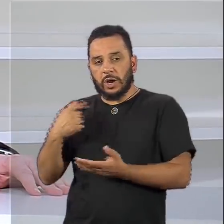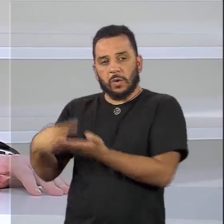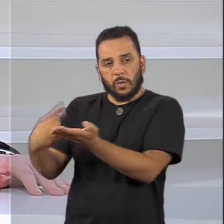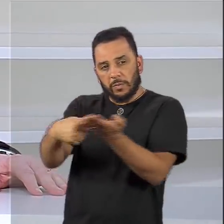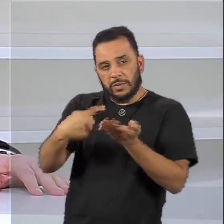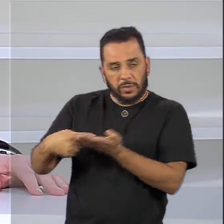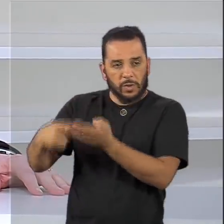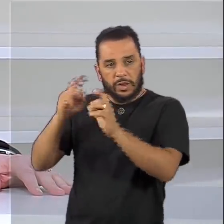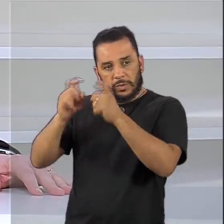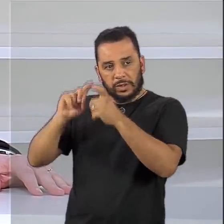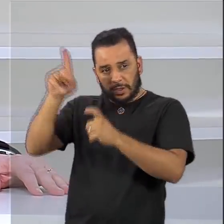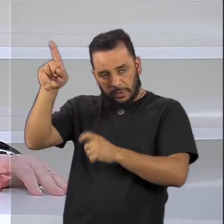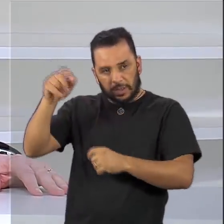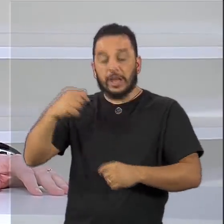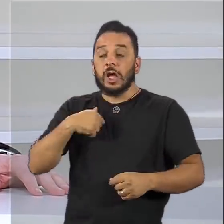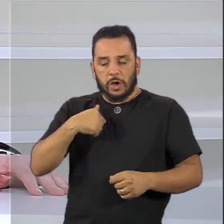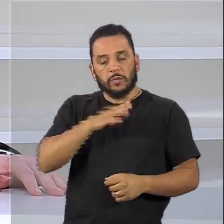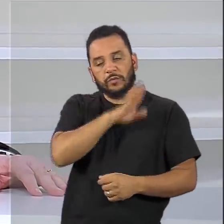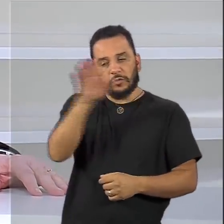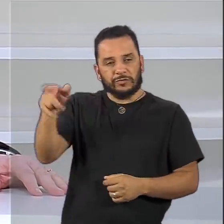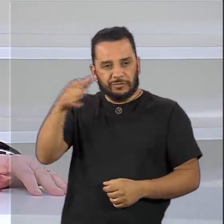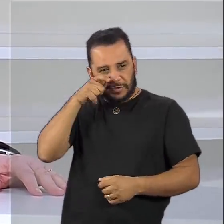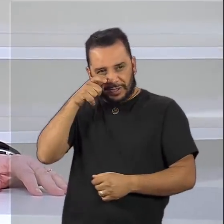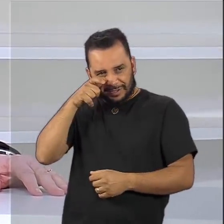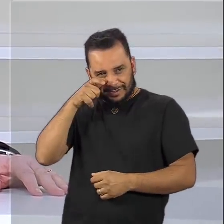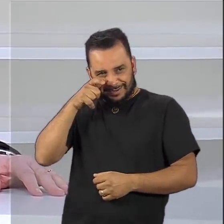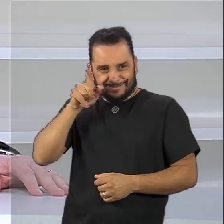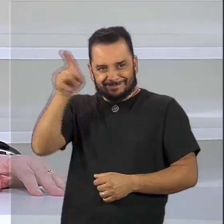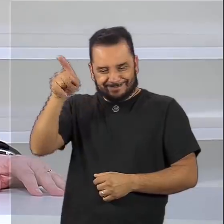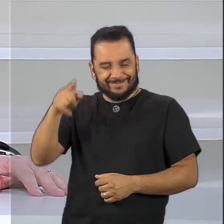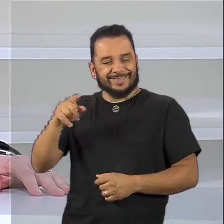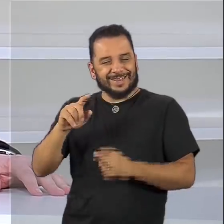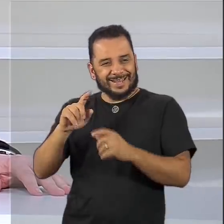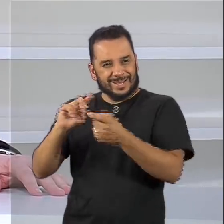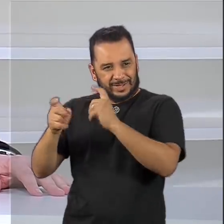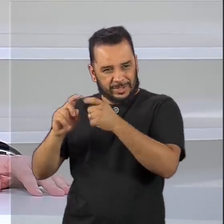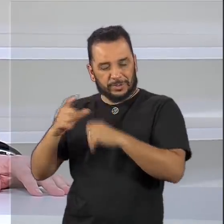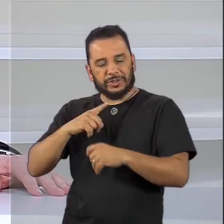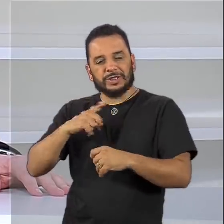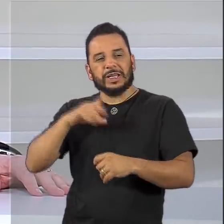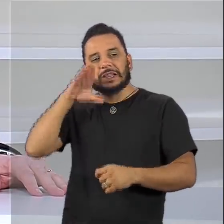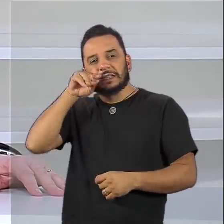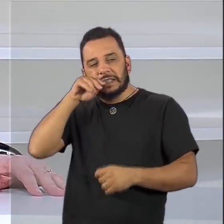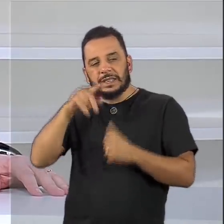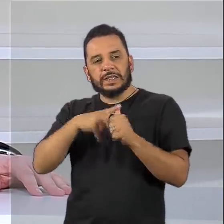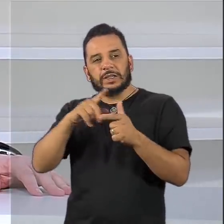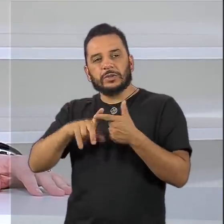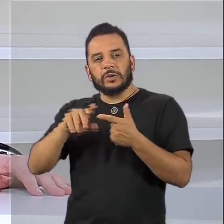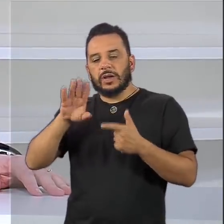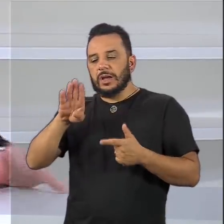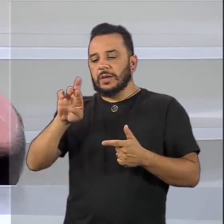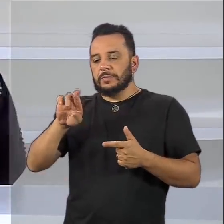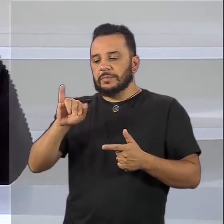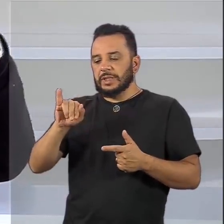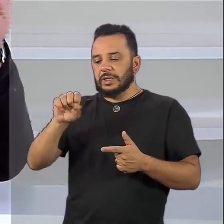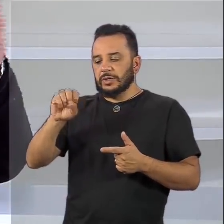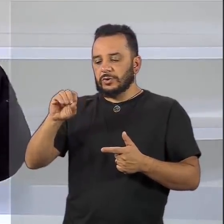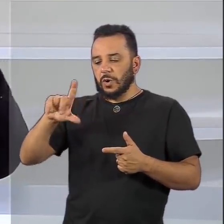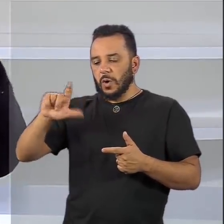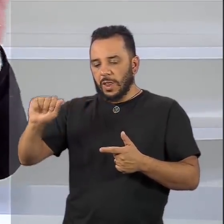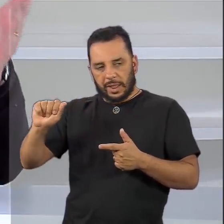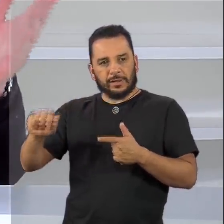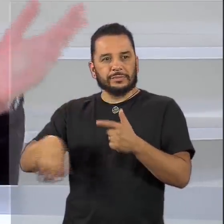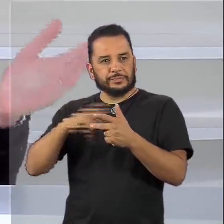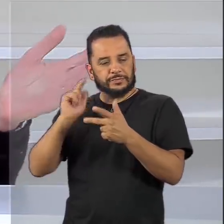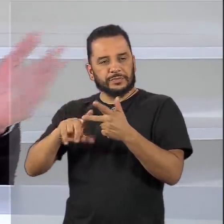e tal. Eu fui cobrir essa reunião. Estava lá Brizola, Ciro, vários outros líderes de esquerda, e até não de esquerda,